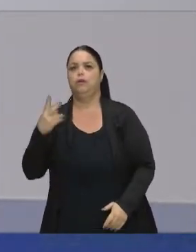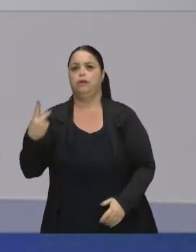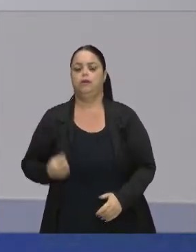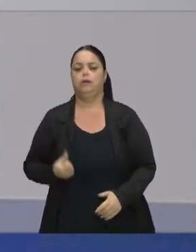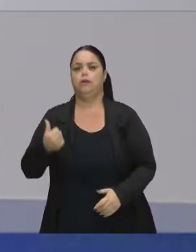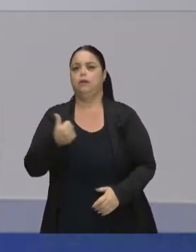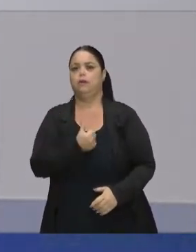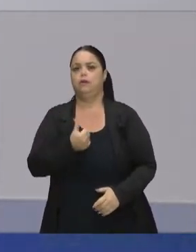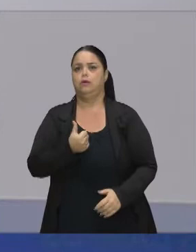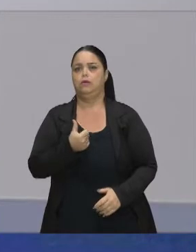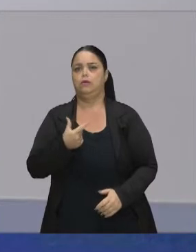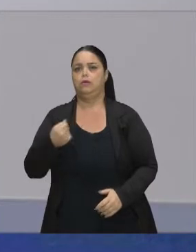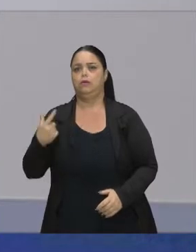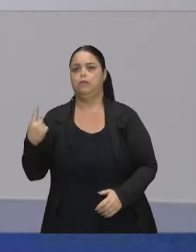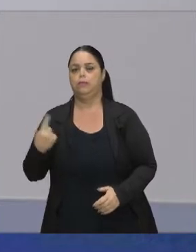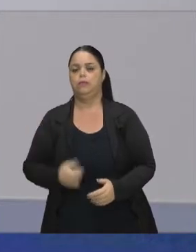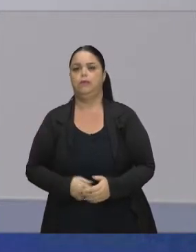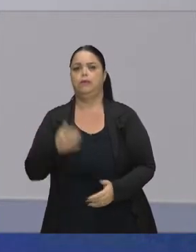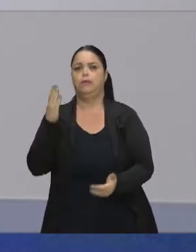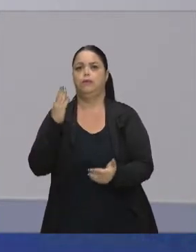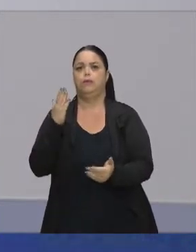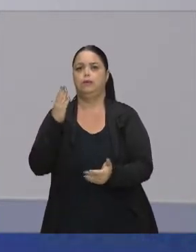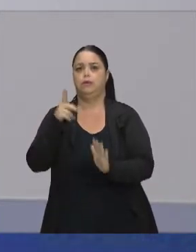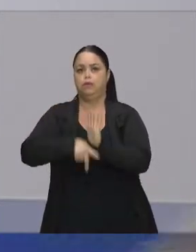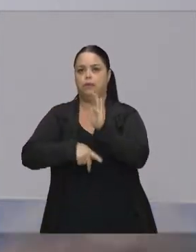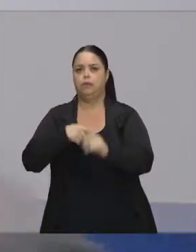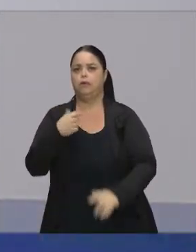12706/2021. Projeto de lei